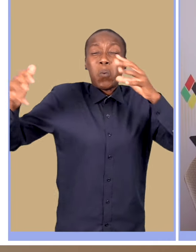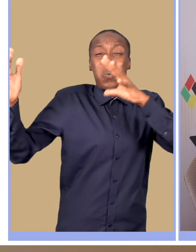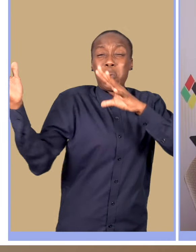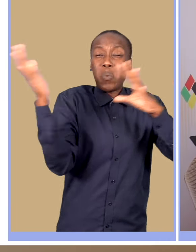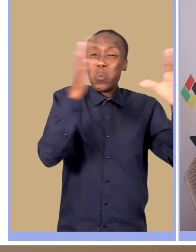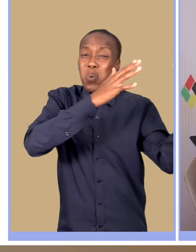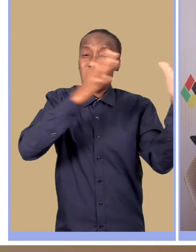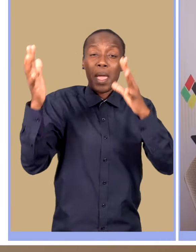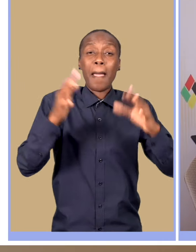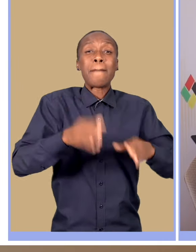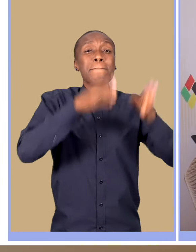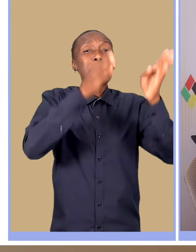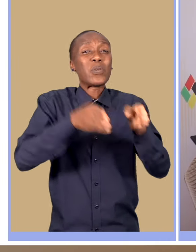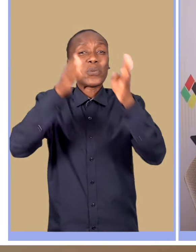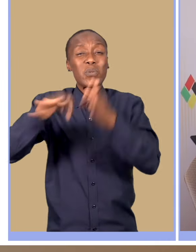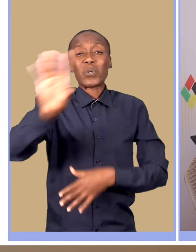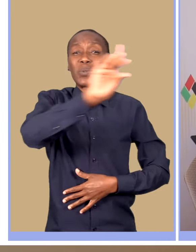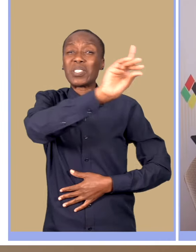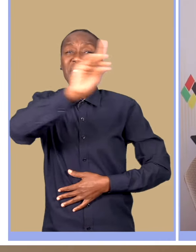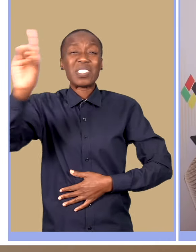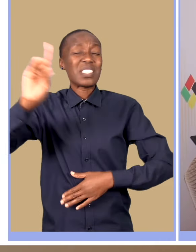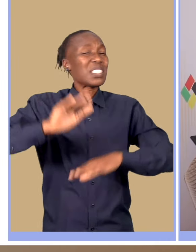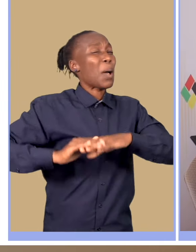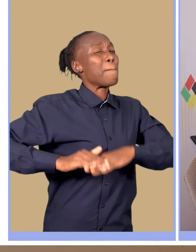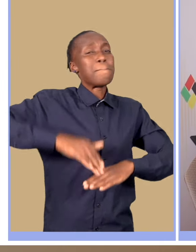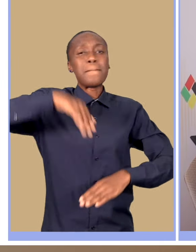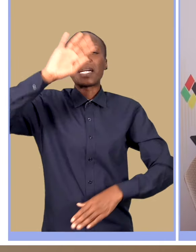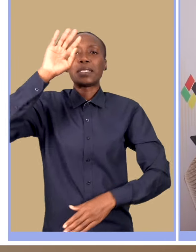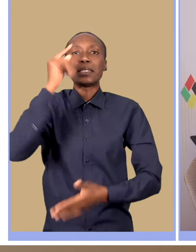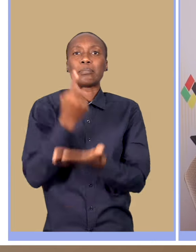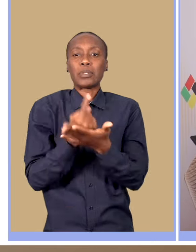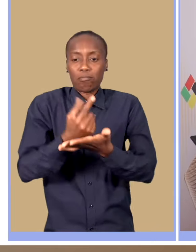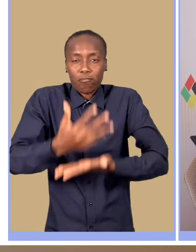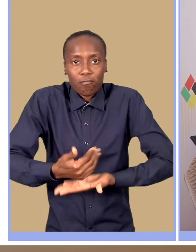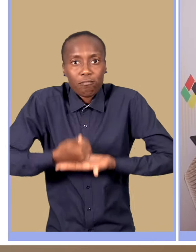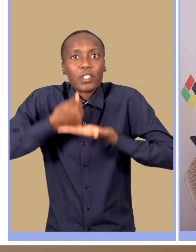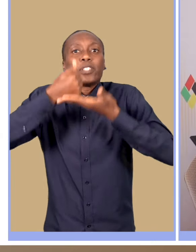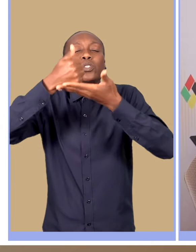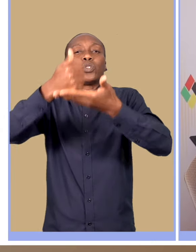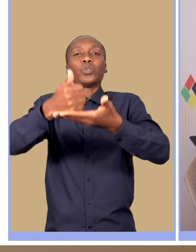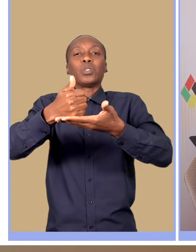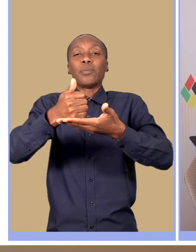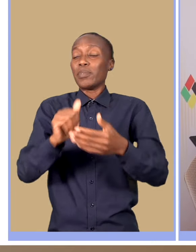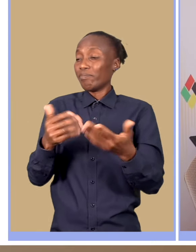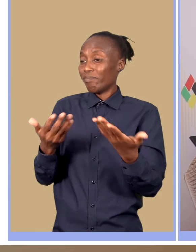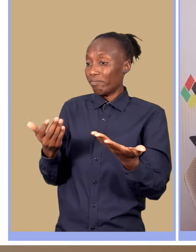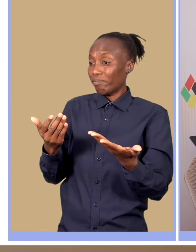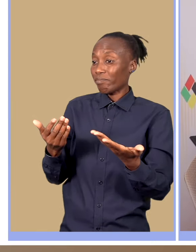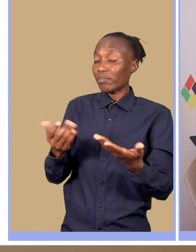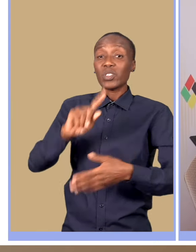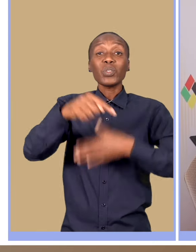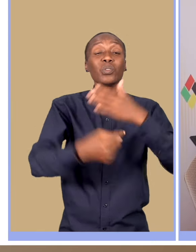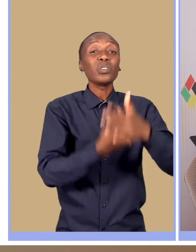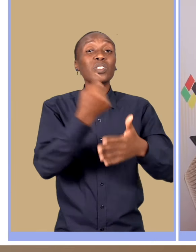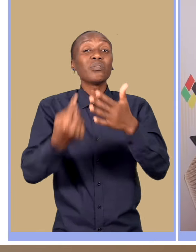as pessoas. Mas as pessoas com deficiência são as que vão precisar de maior cuidado. Mas quando isso